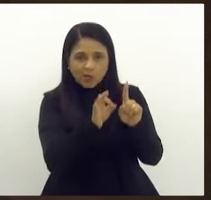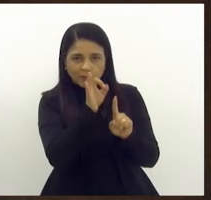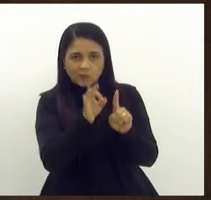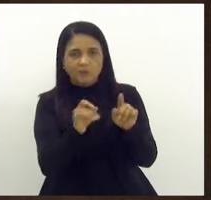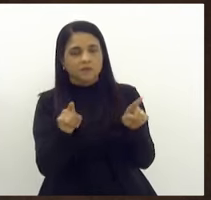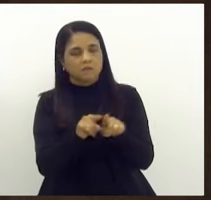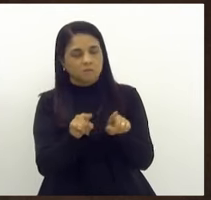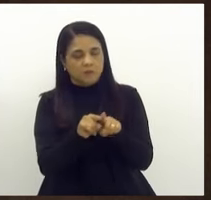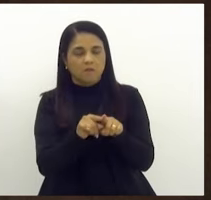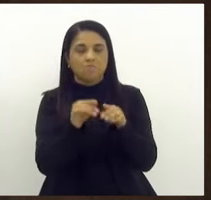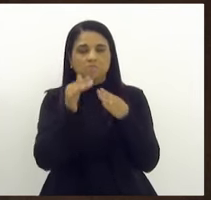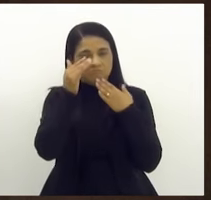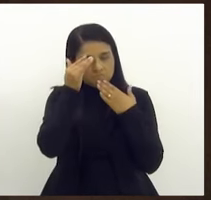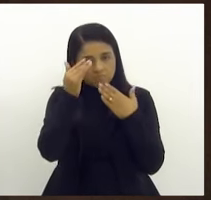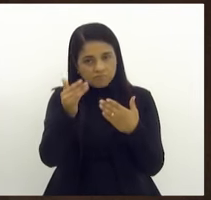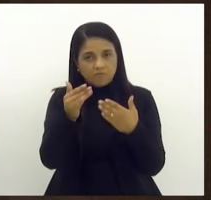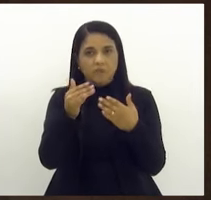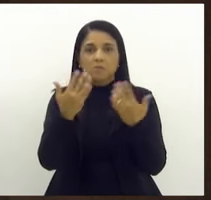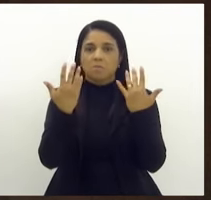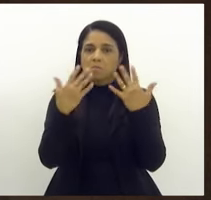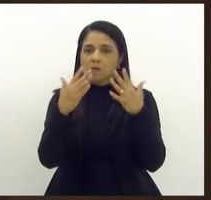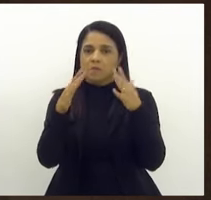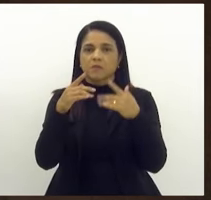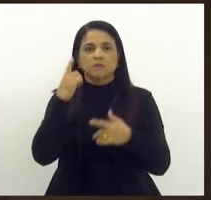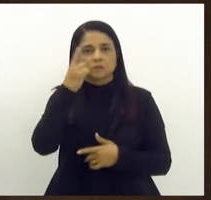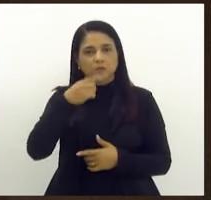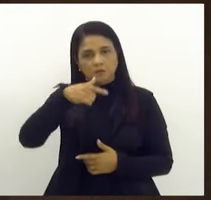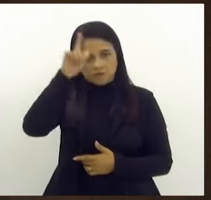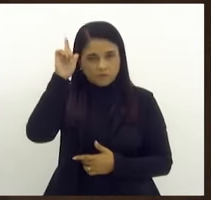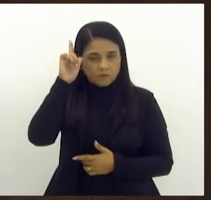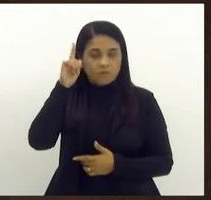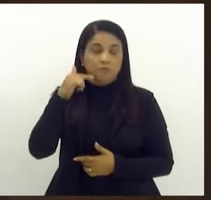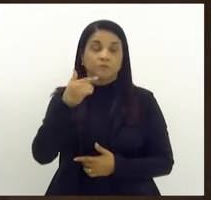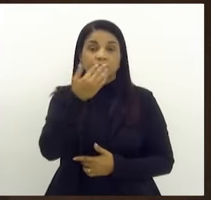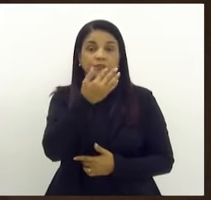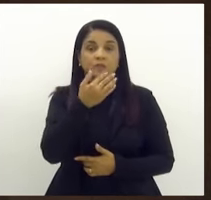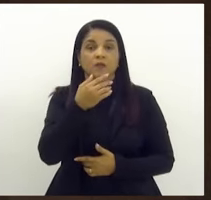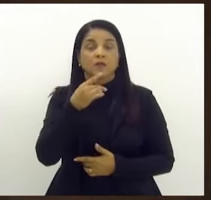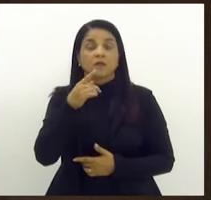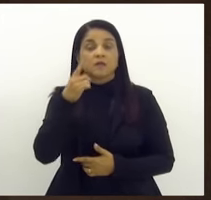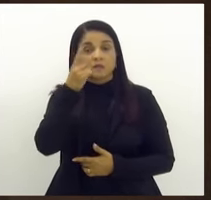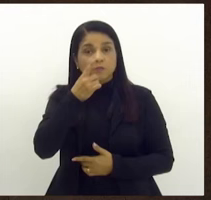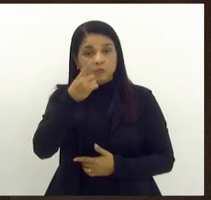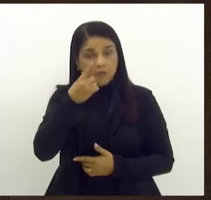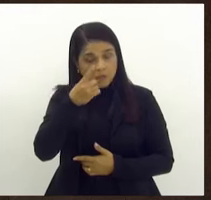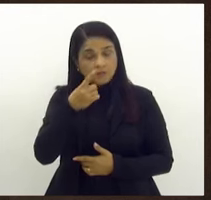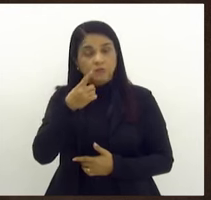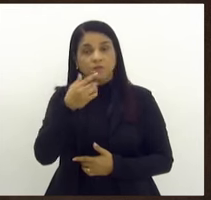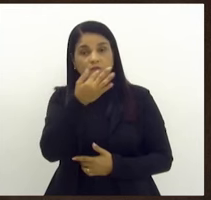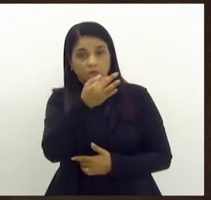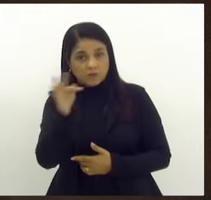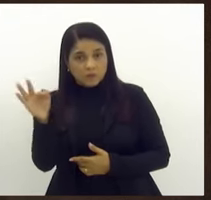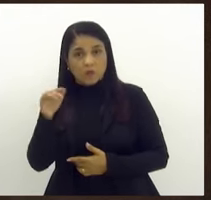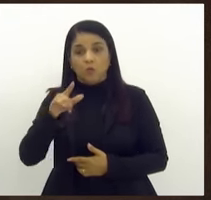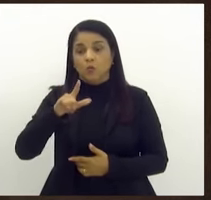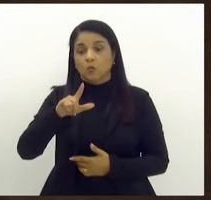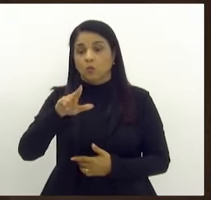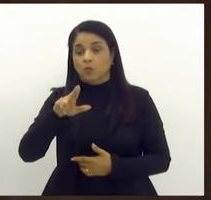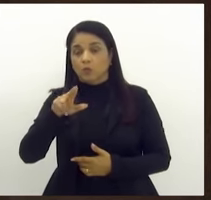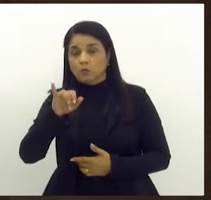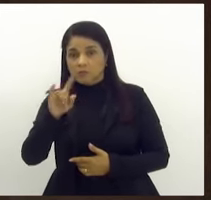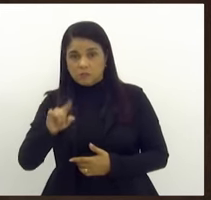eh D aqui os parabéns ao deputado federal luí Lima que ontem teve uma posição muito contundente muito firme muito